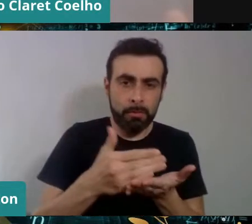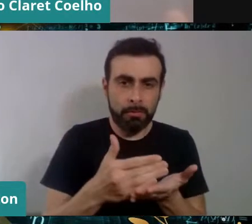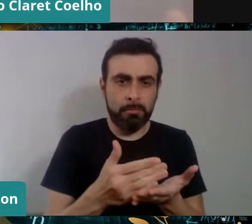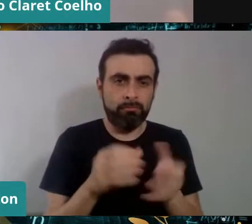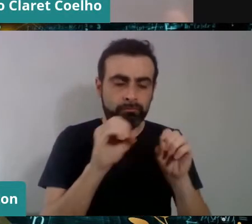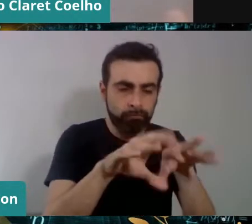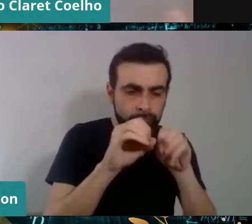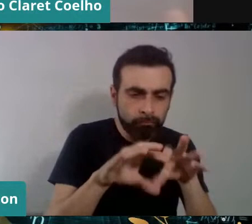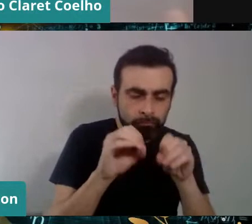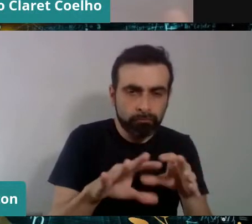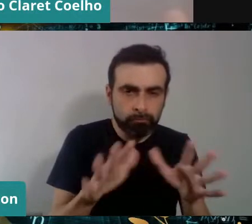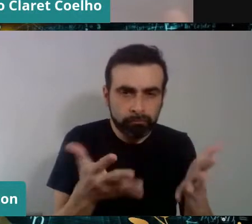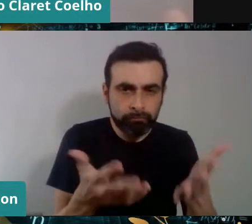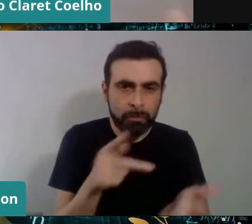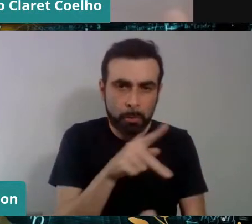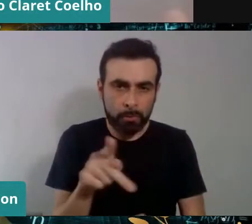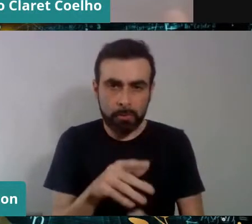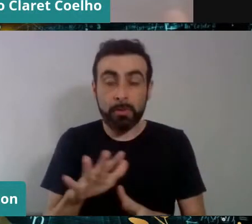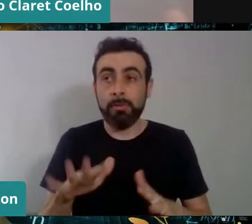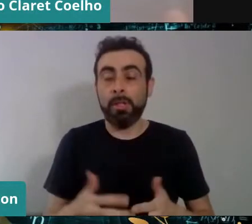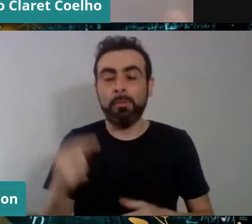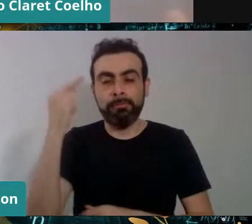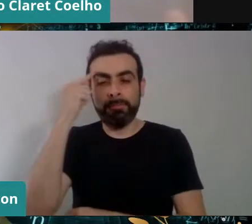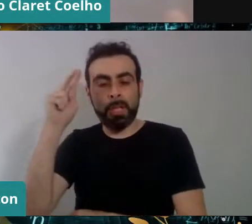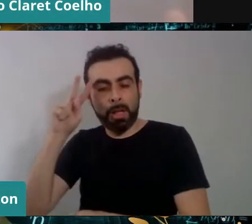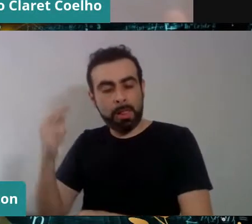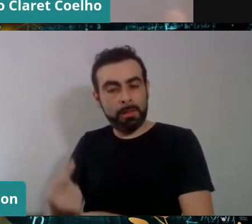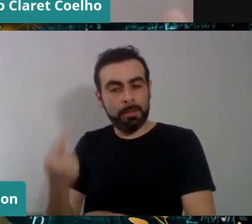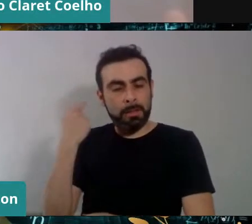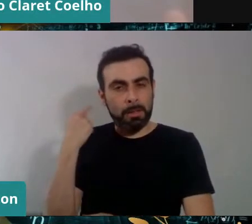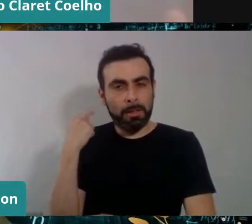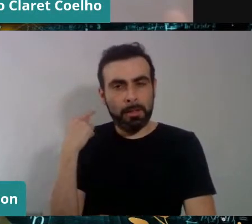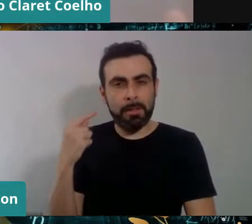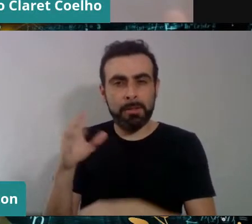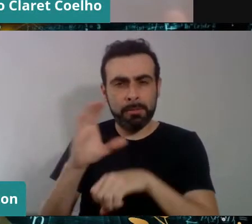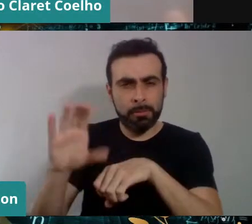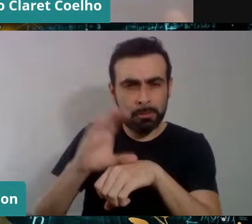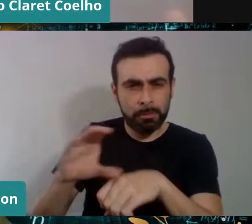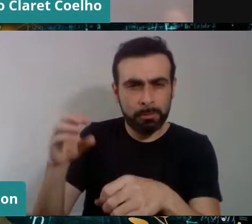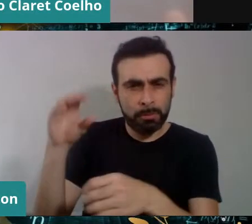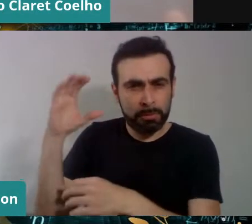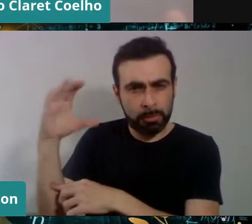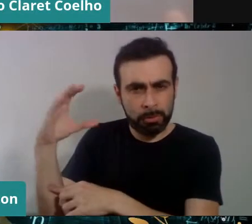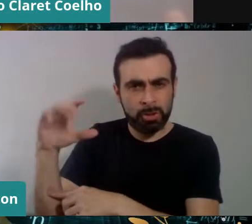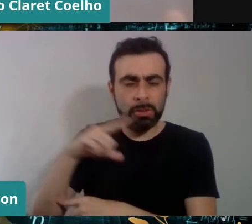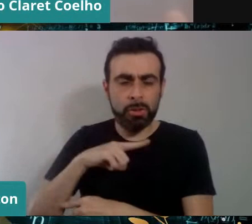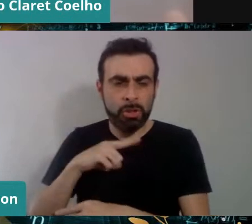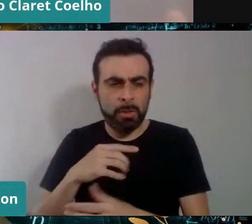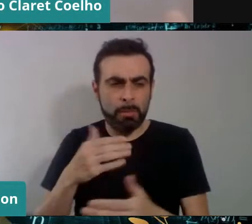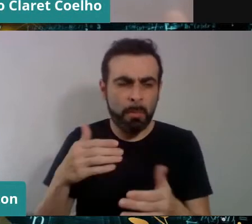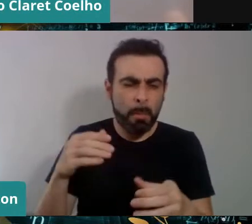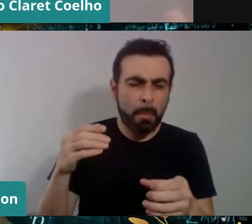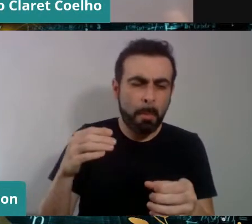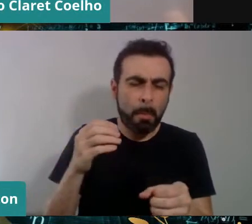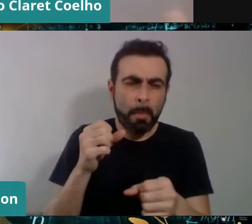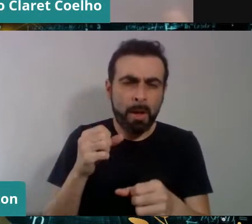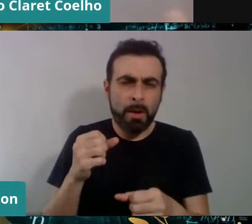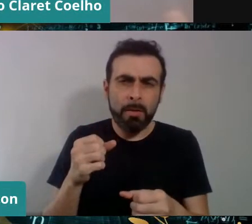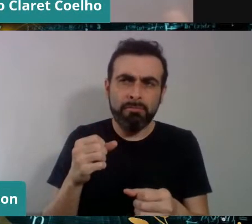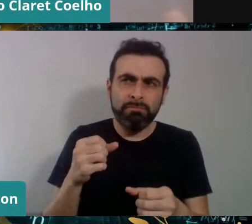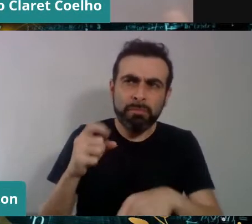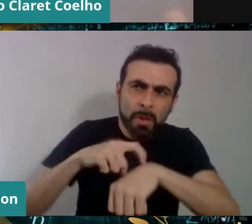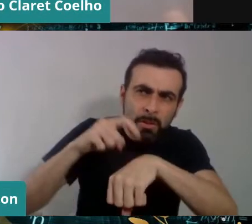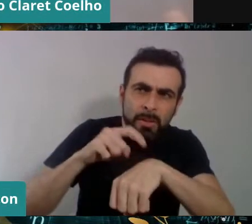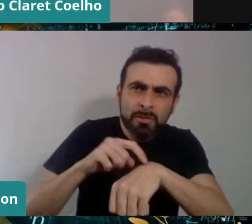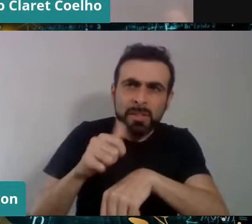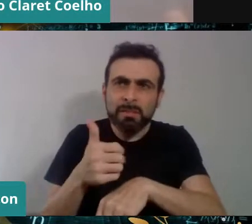percebi que o curso de ciências, a gente tinha e as habilitações, a gente tinha aula até para meia-noite, né? Das 7 até 5 para